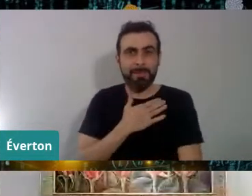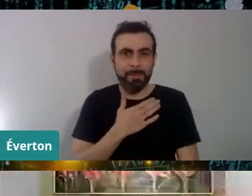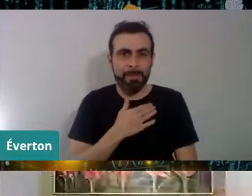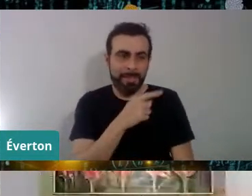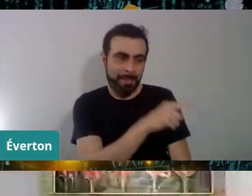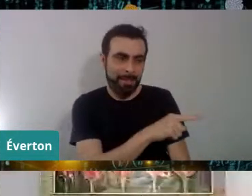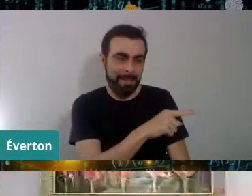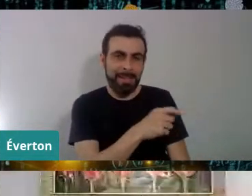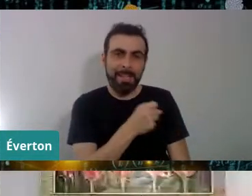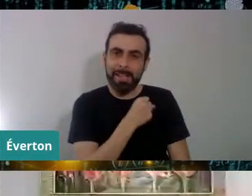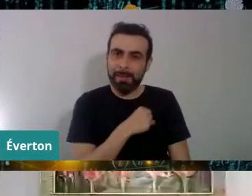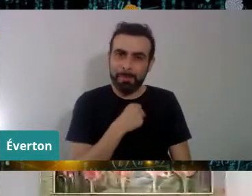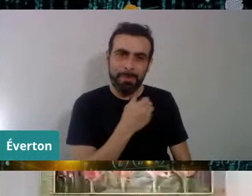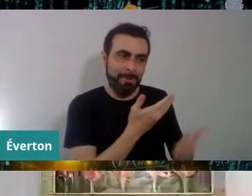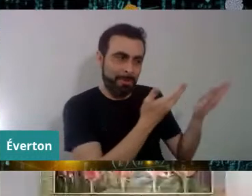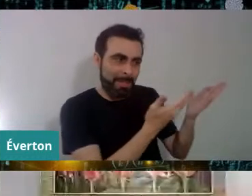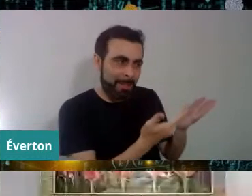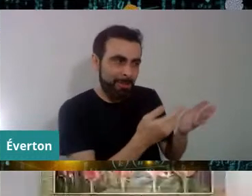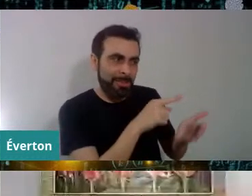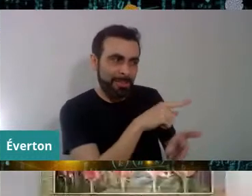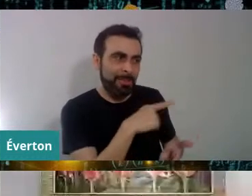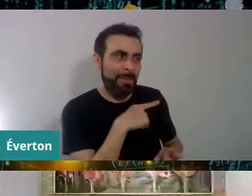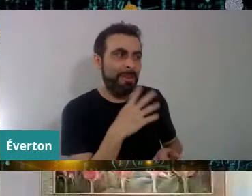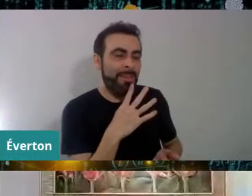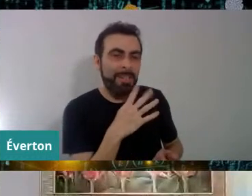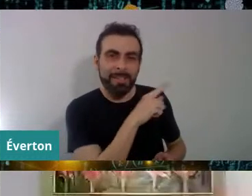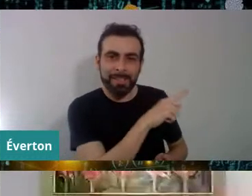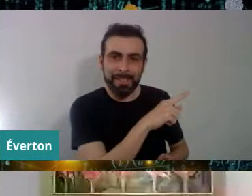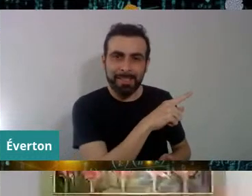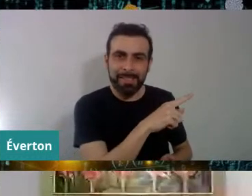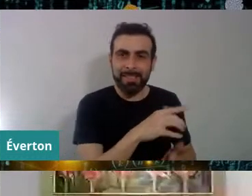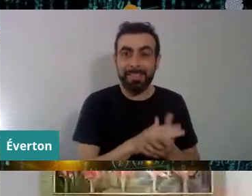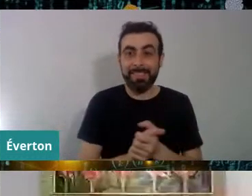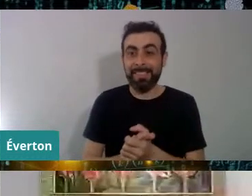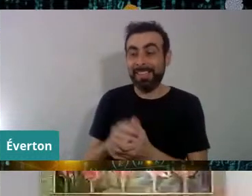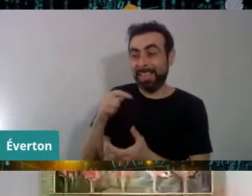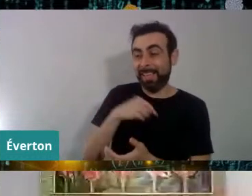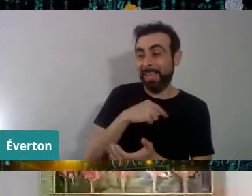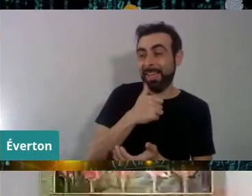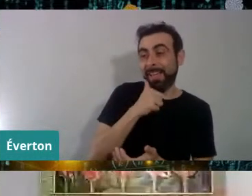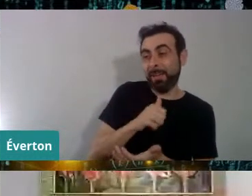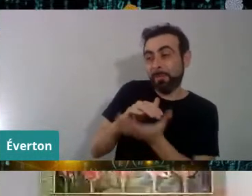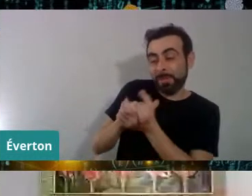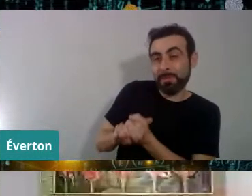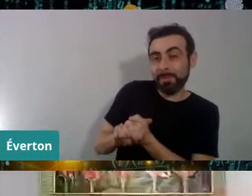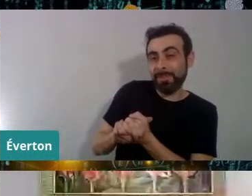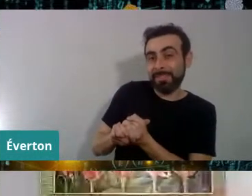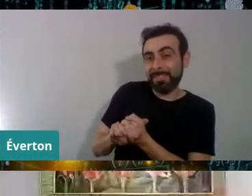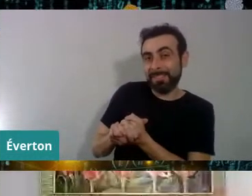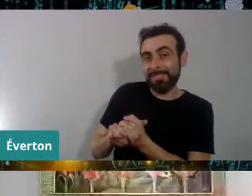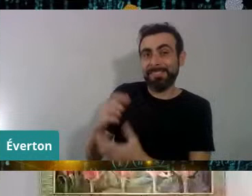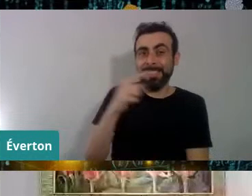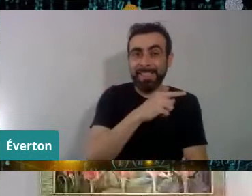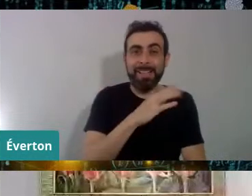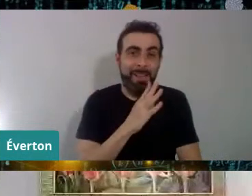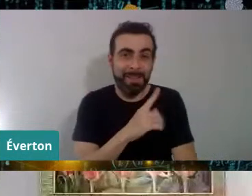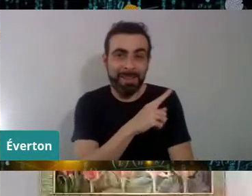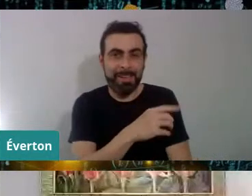de todos aí. E que, por sinal, a minha esposa. Poxa, Neiva.